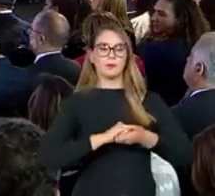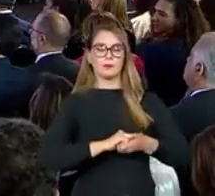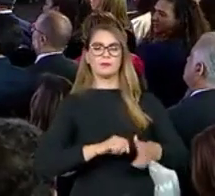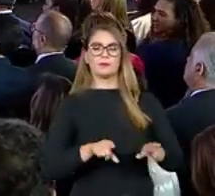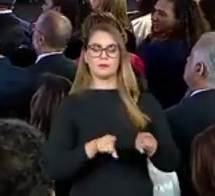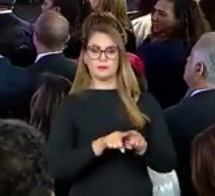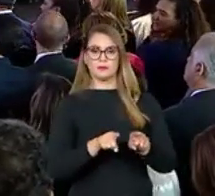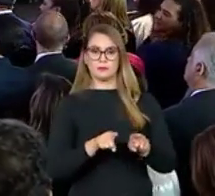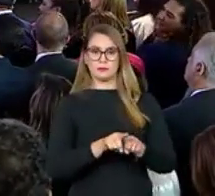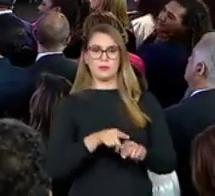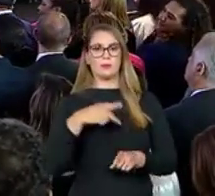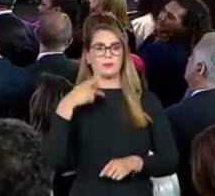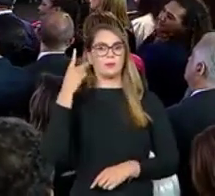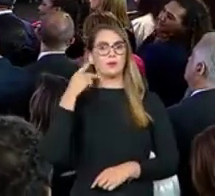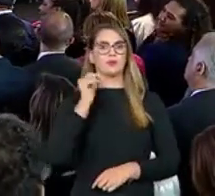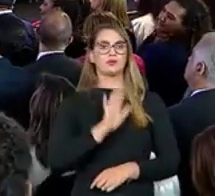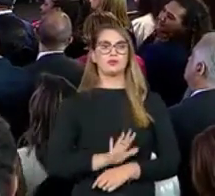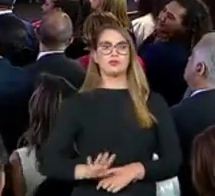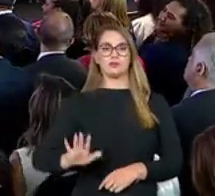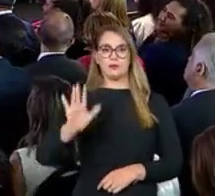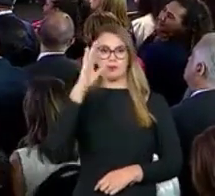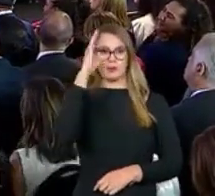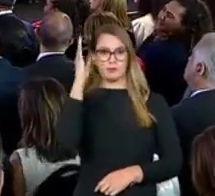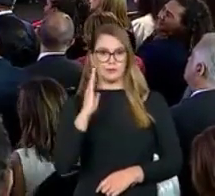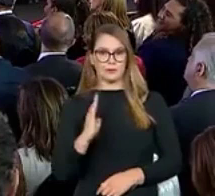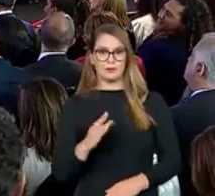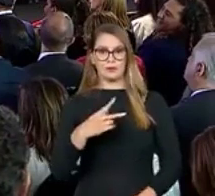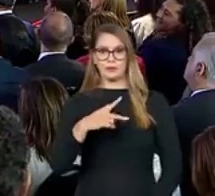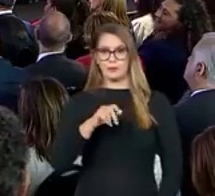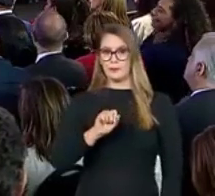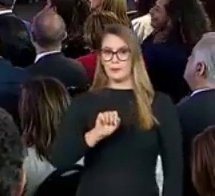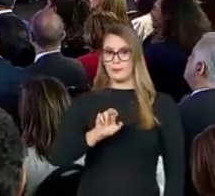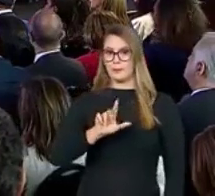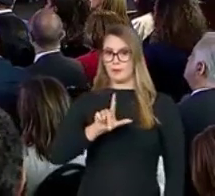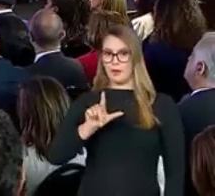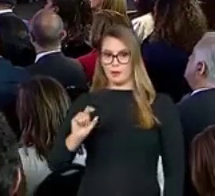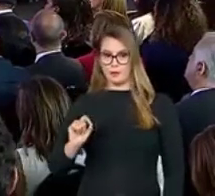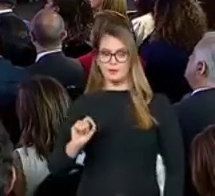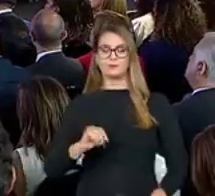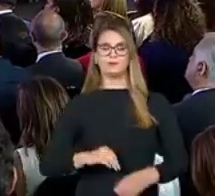o Procurador-Geral da República, Paulo Gonet,